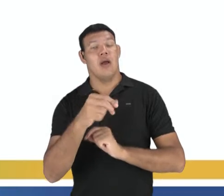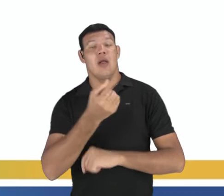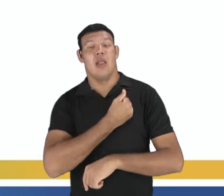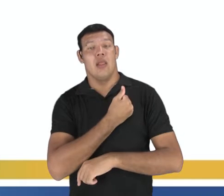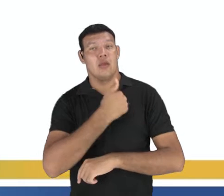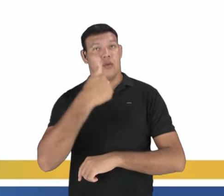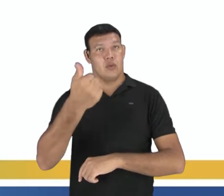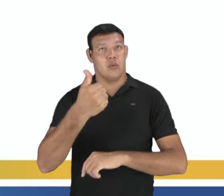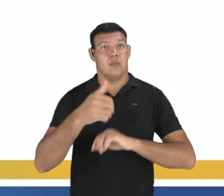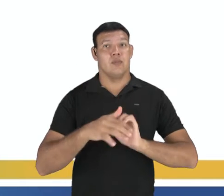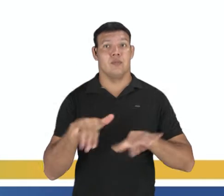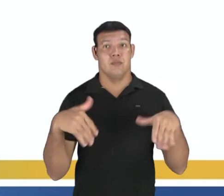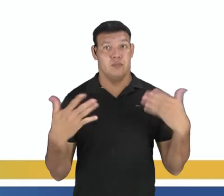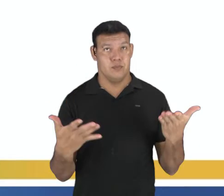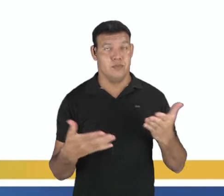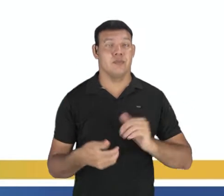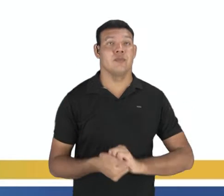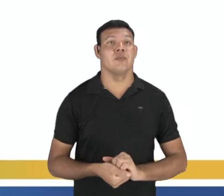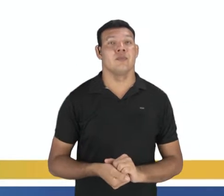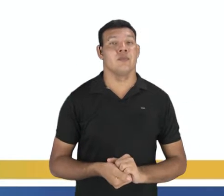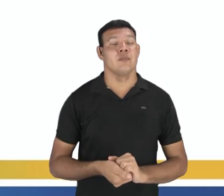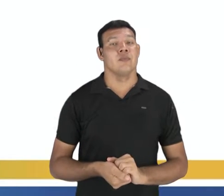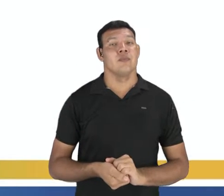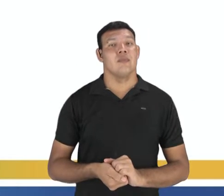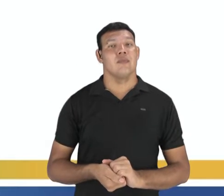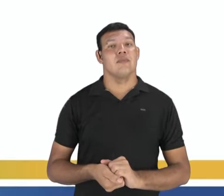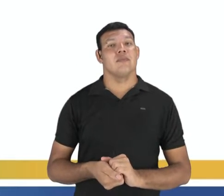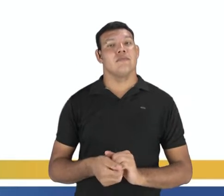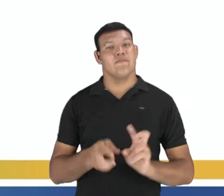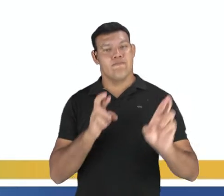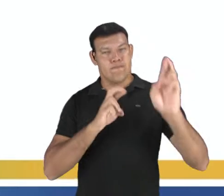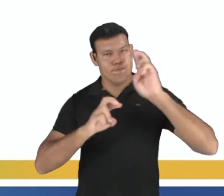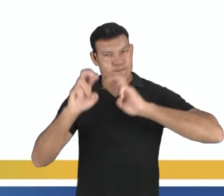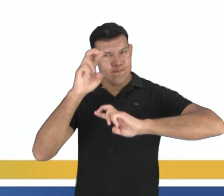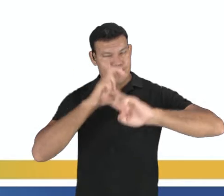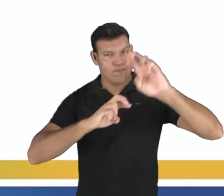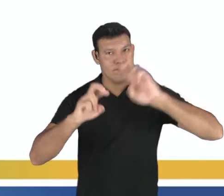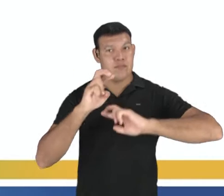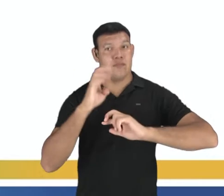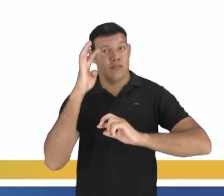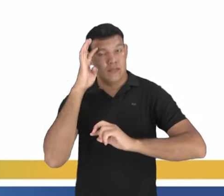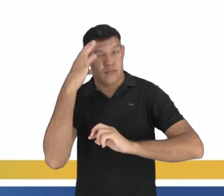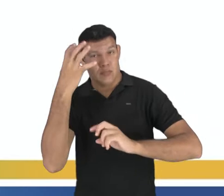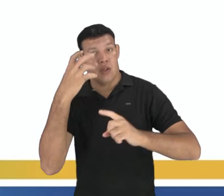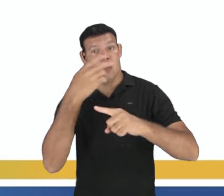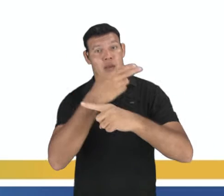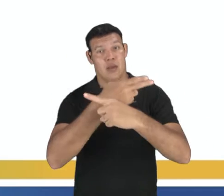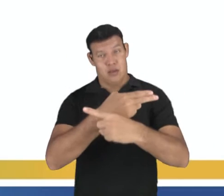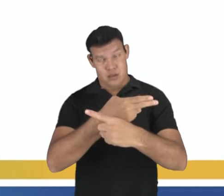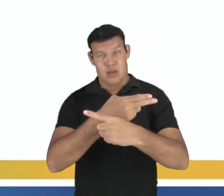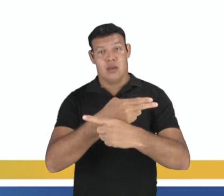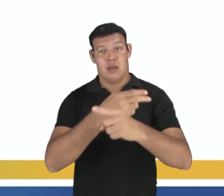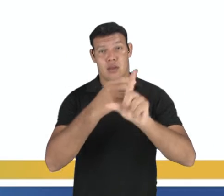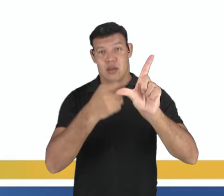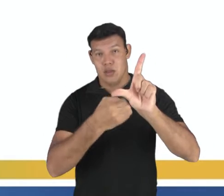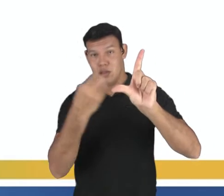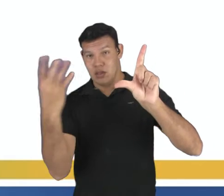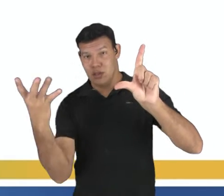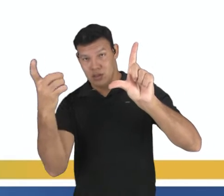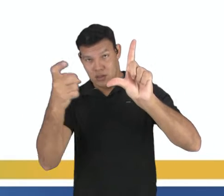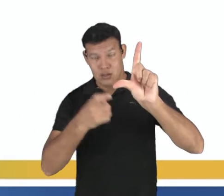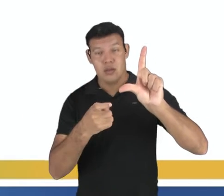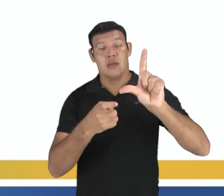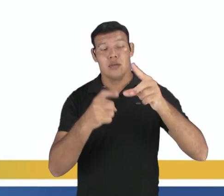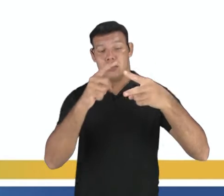nesse caso, vocês vão perceber que para resolver as inequações logarítmicas, nós devemos observar dois